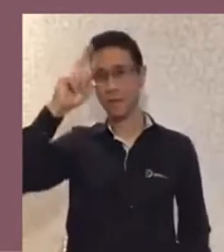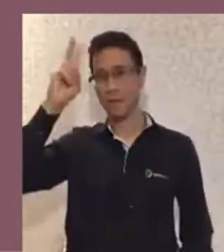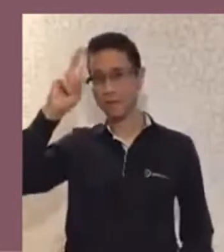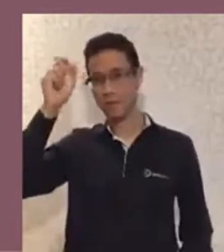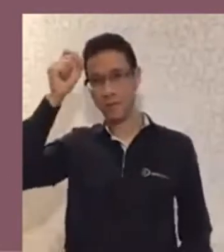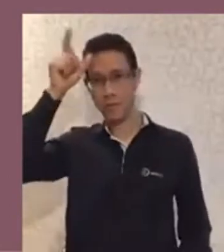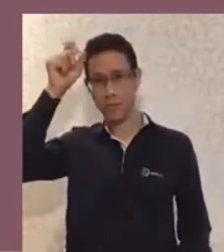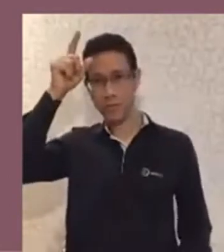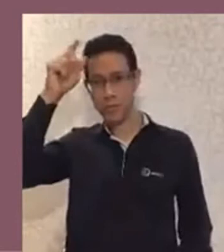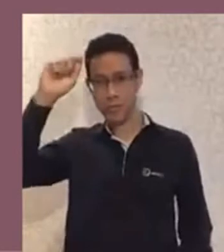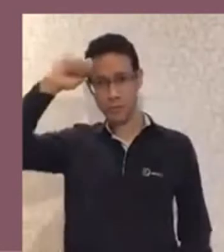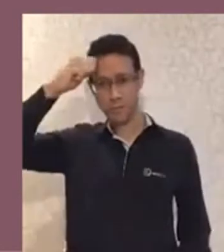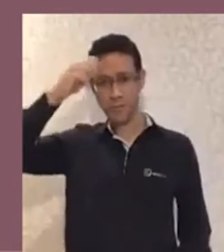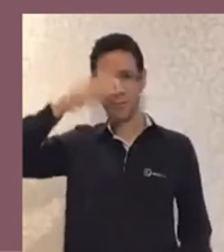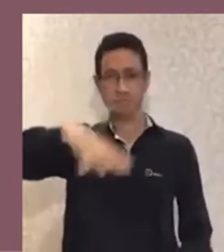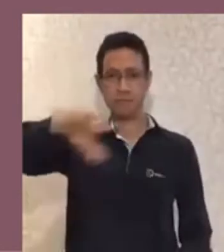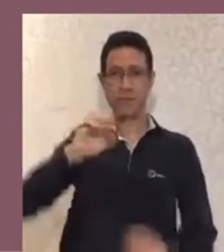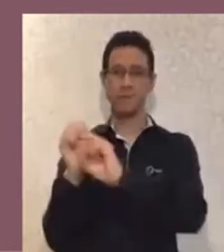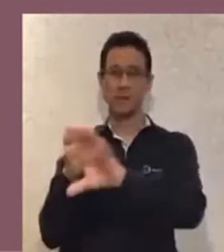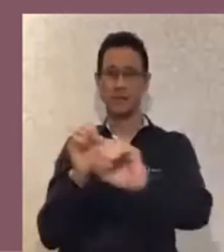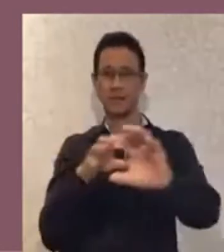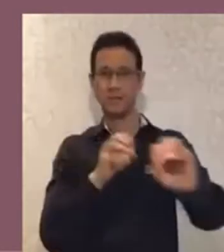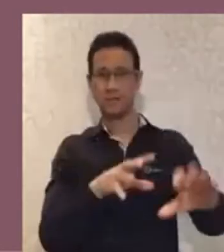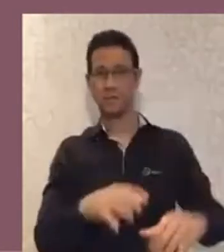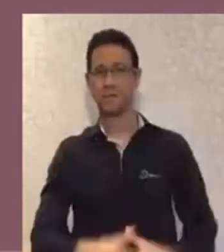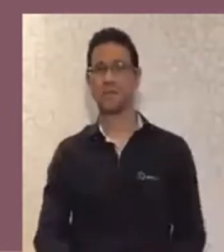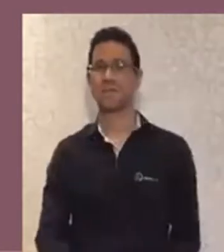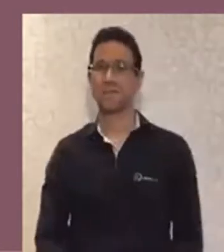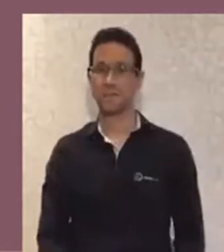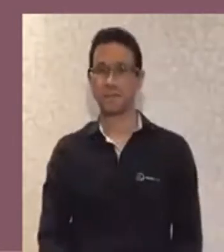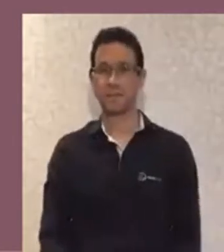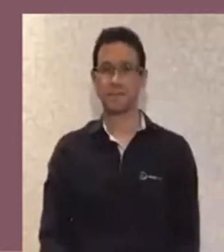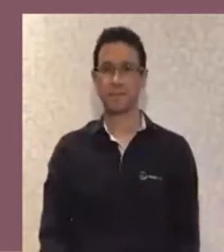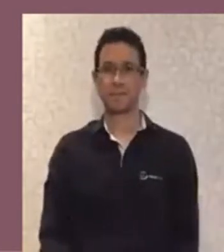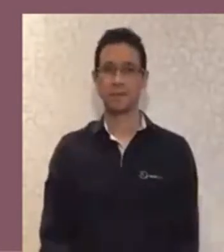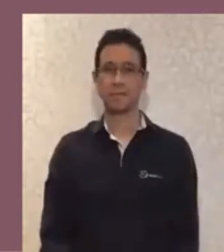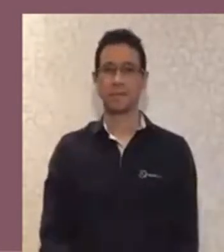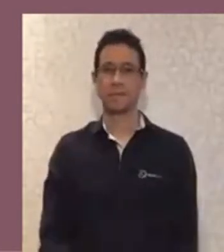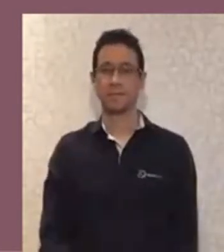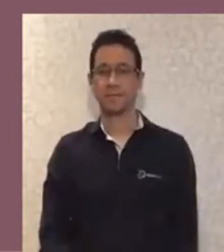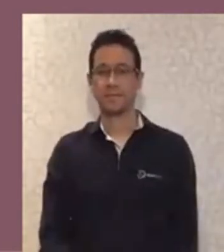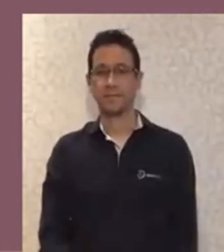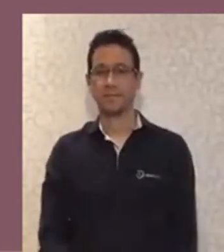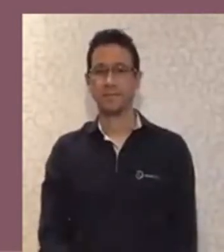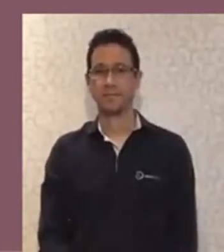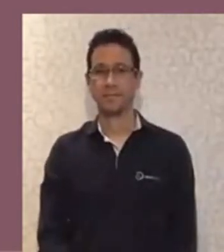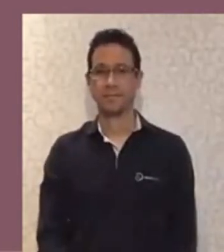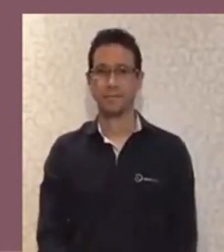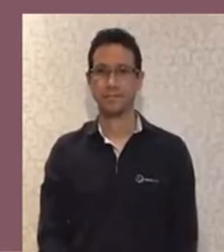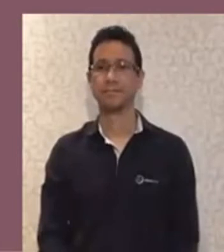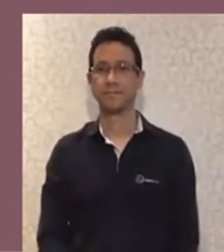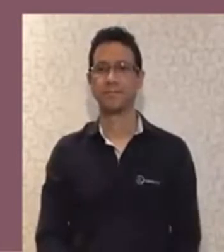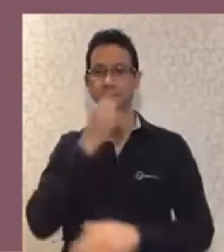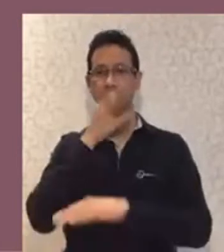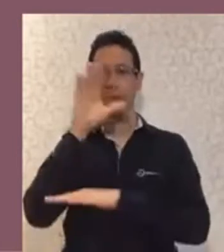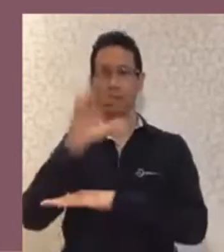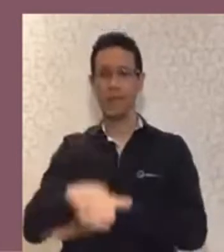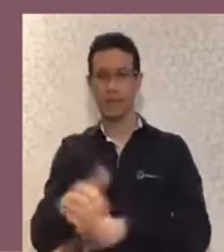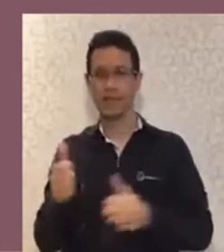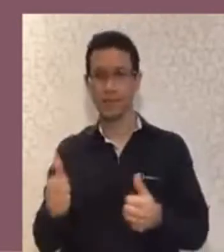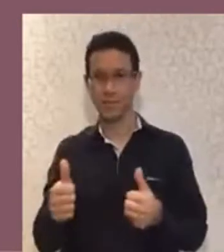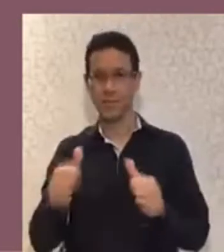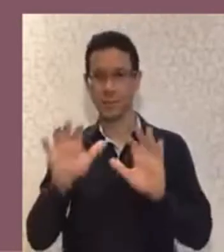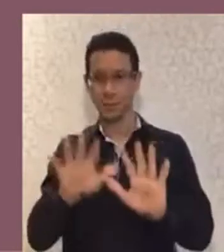na educação? Boa tarde a todas